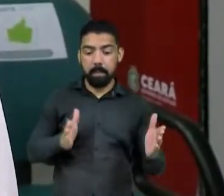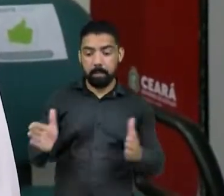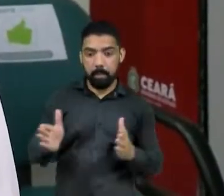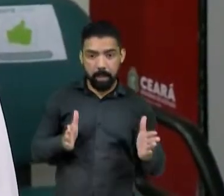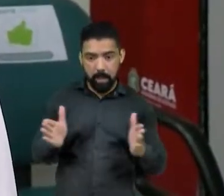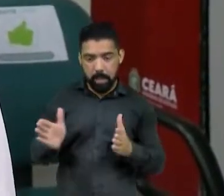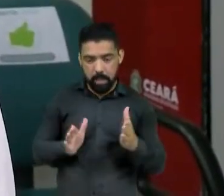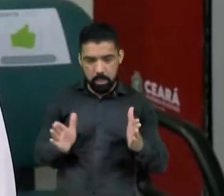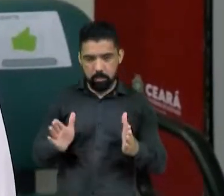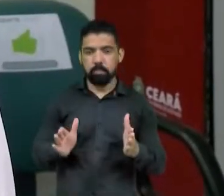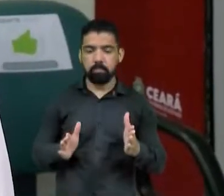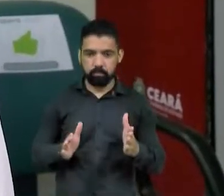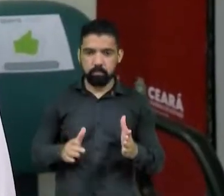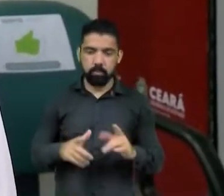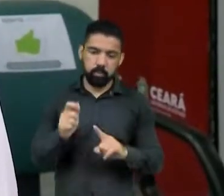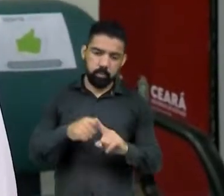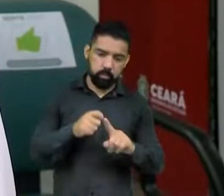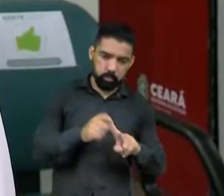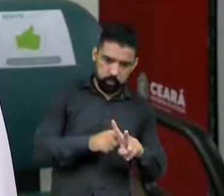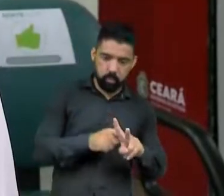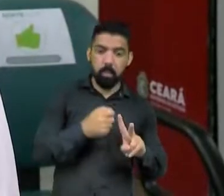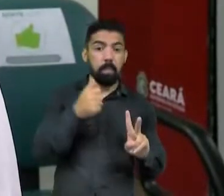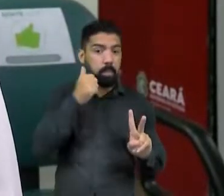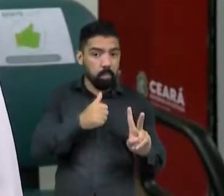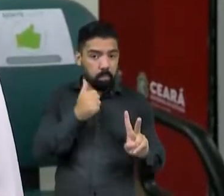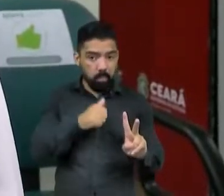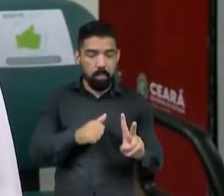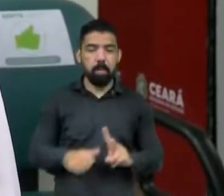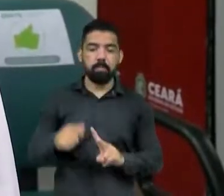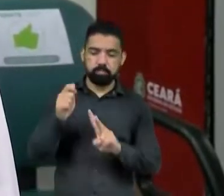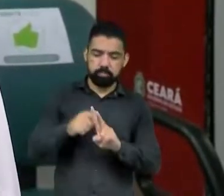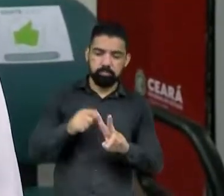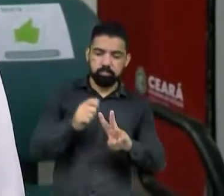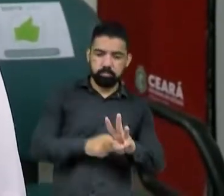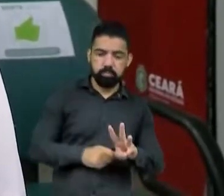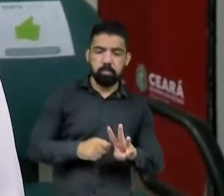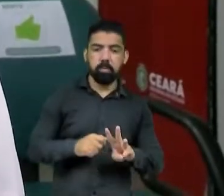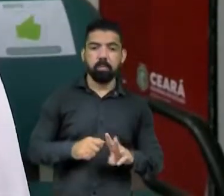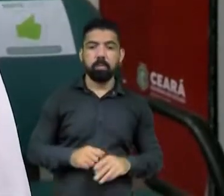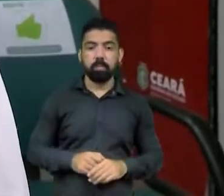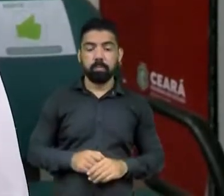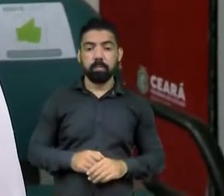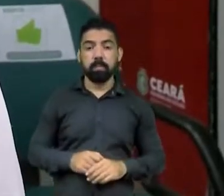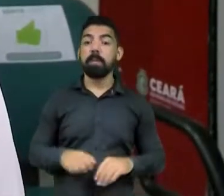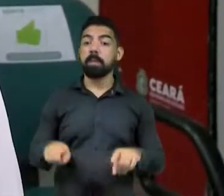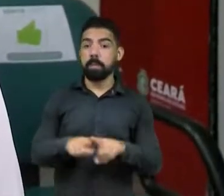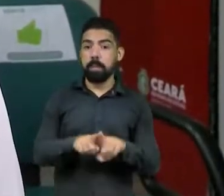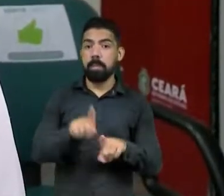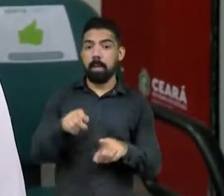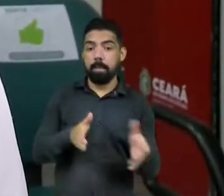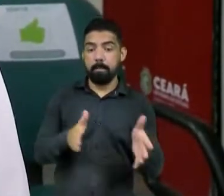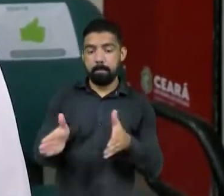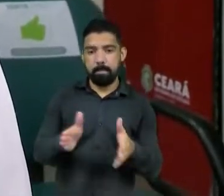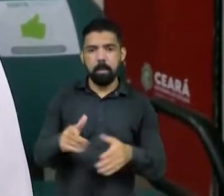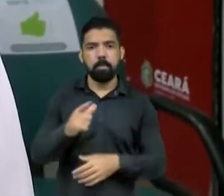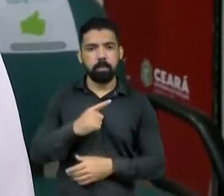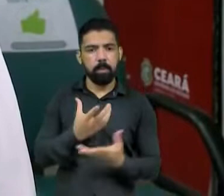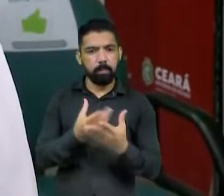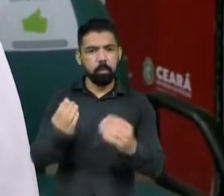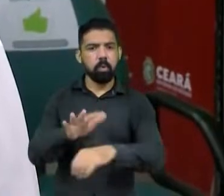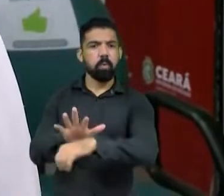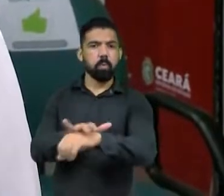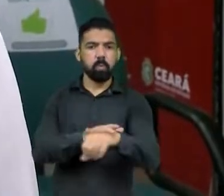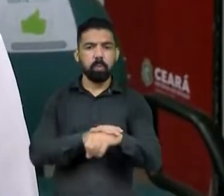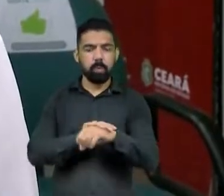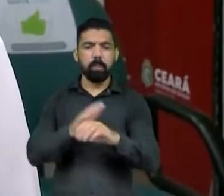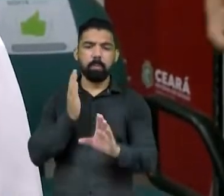É um período também de quadra chuvosa, é um período realmente do aumento das viroses, né? E por conta disso, a gente chama a atenção da